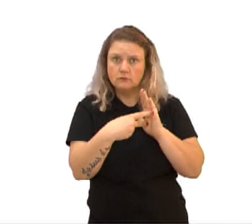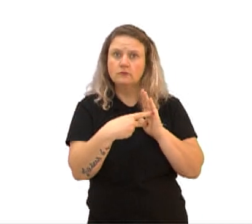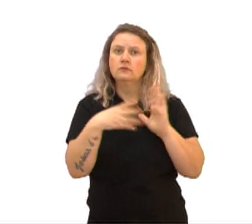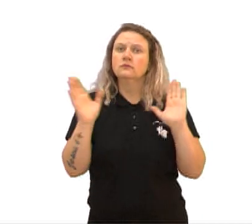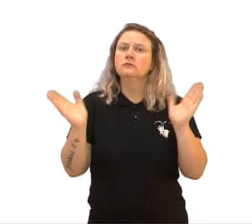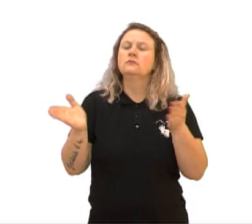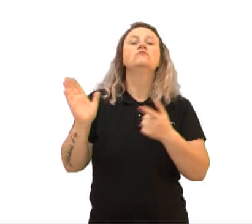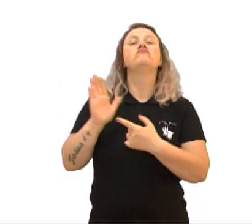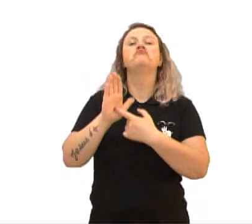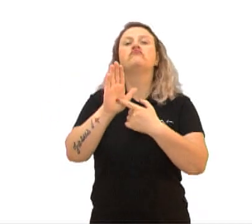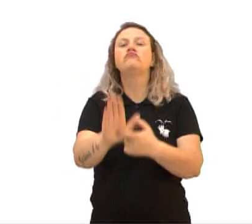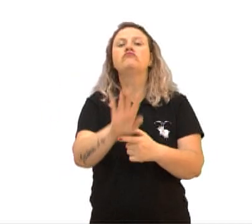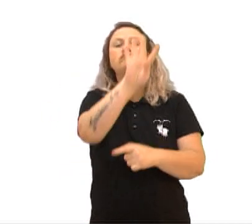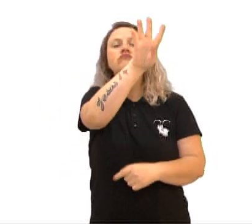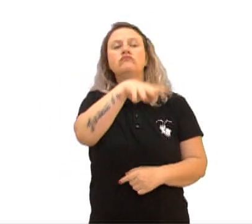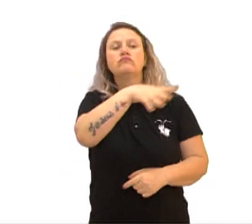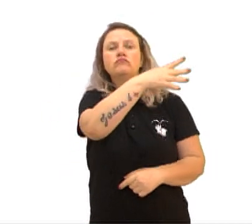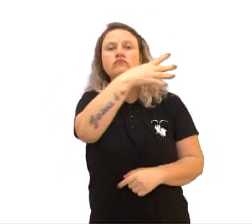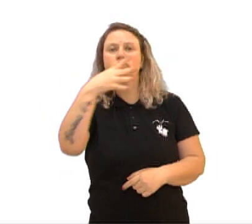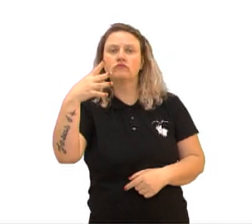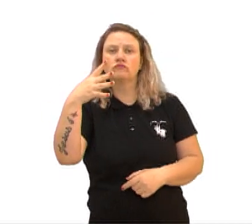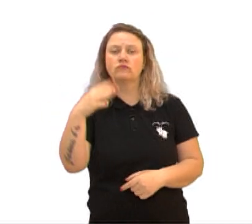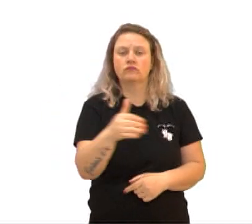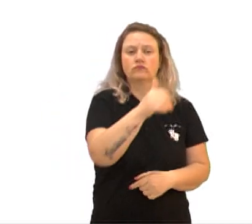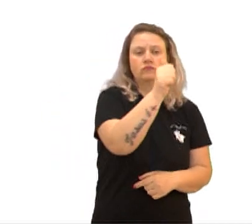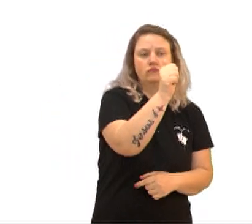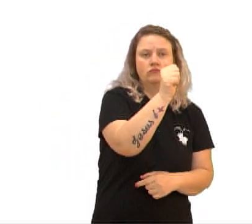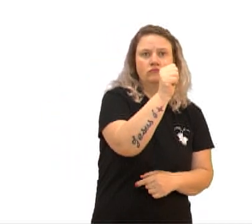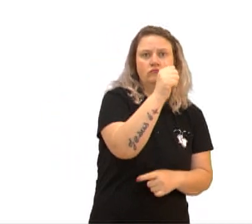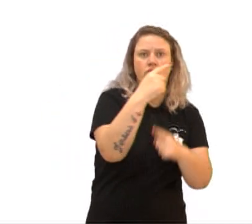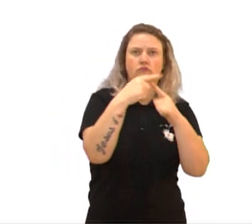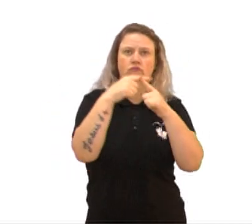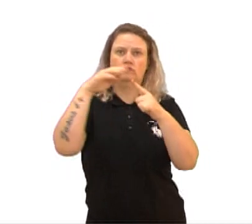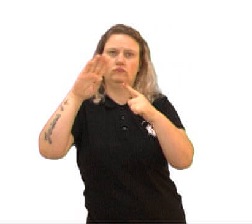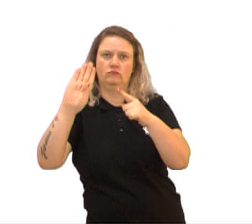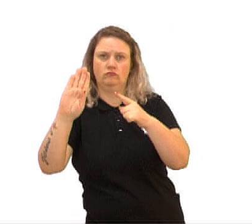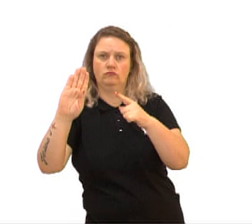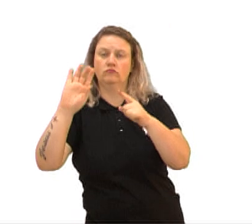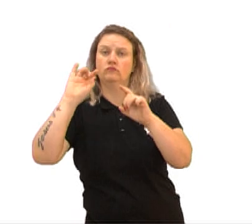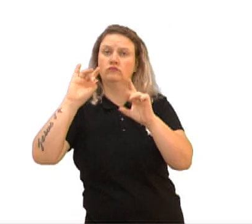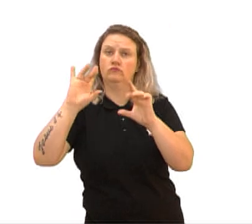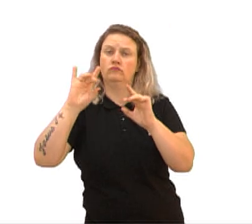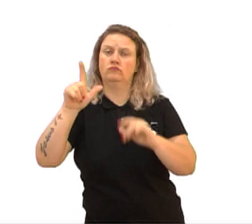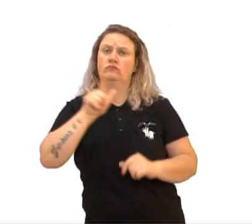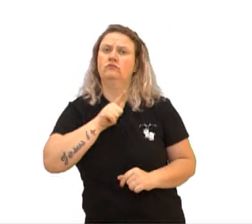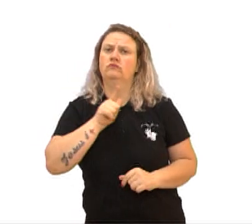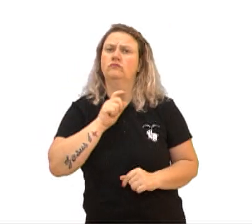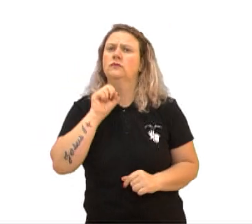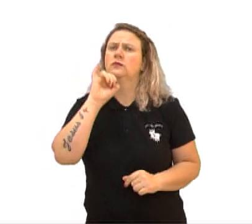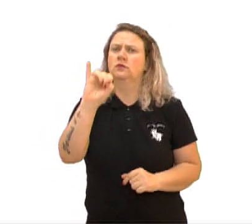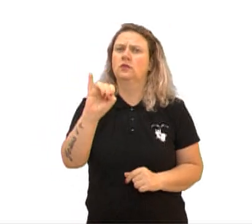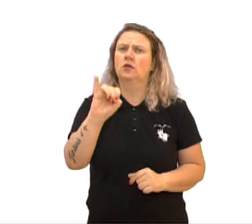temos que a matriz produto, A vezes B, só existe se o número